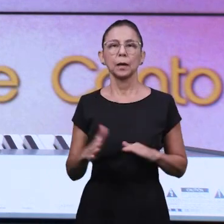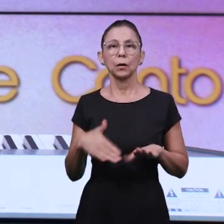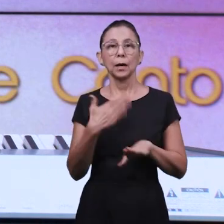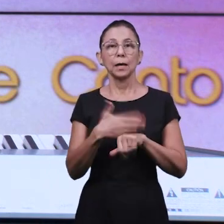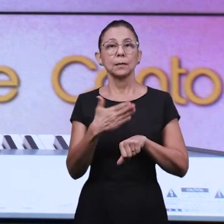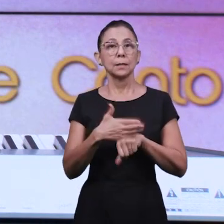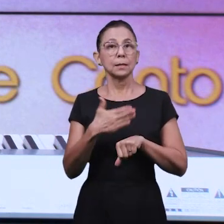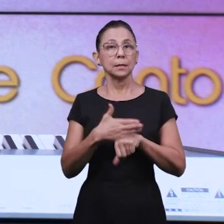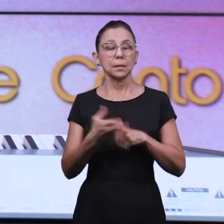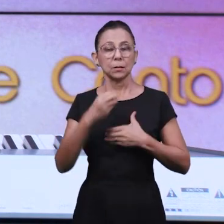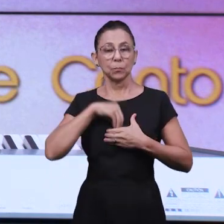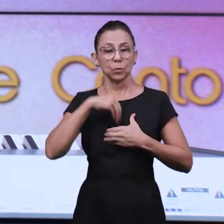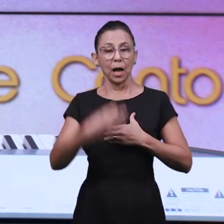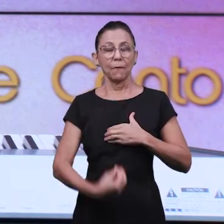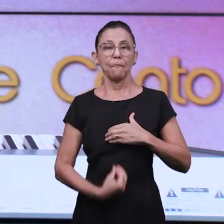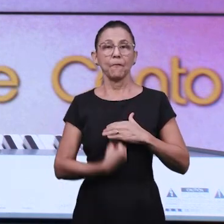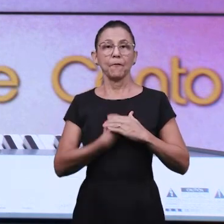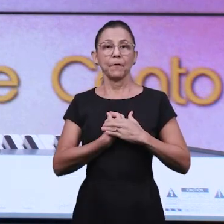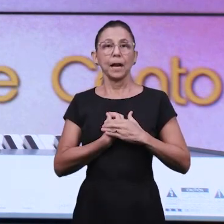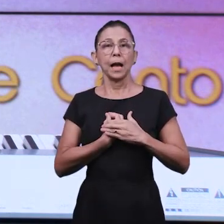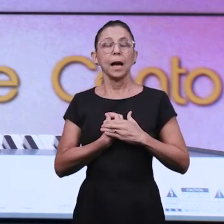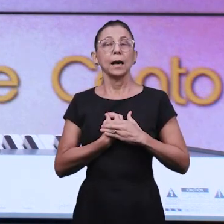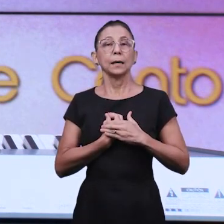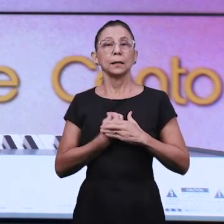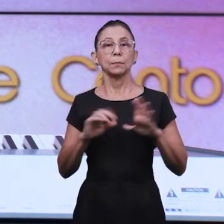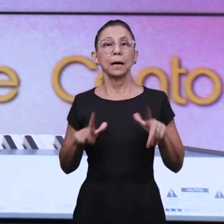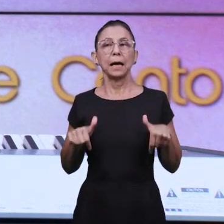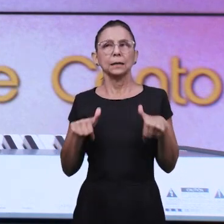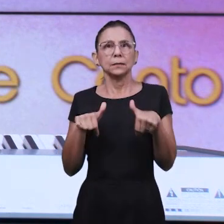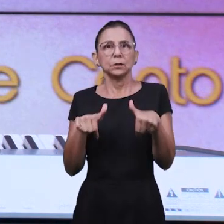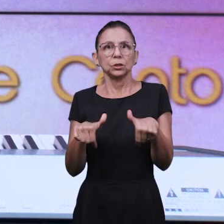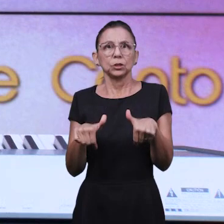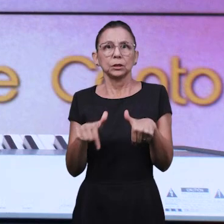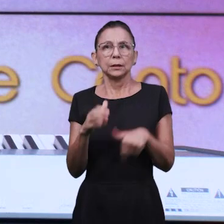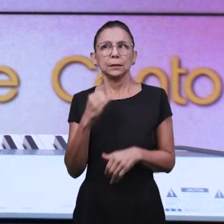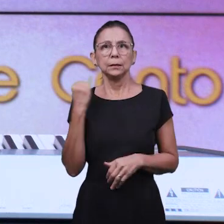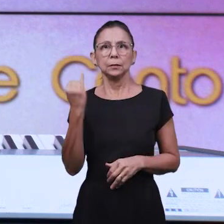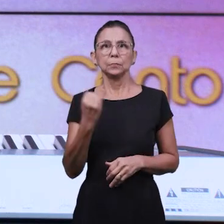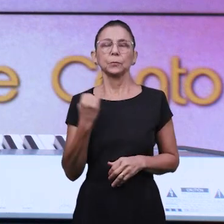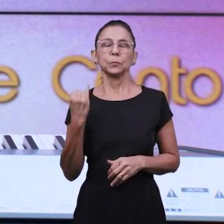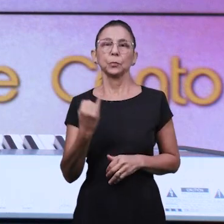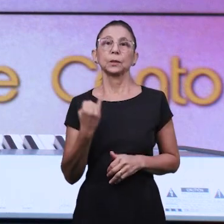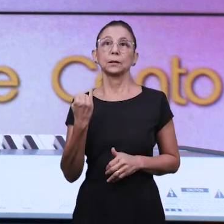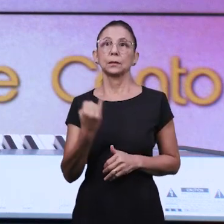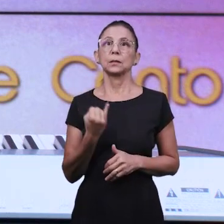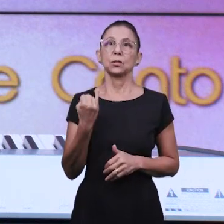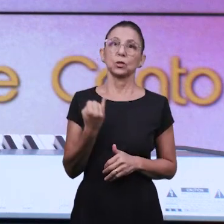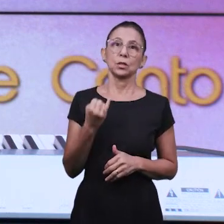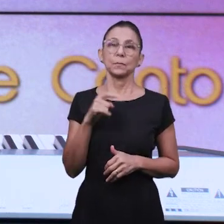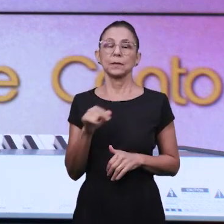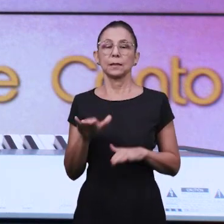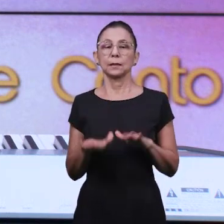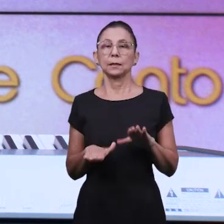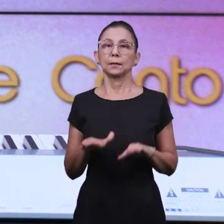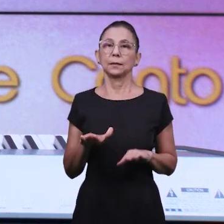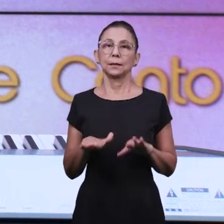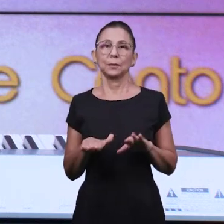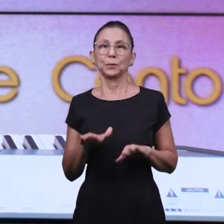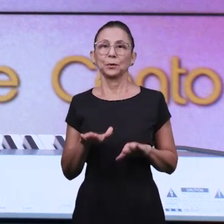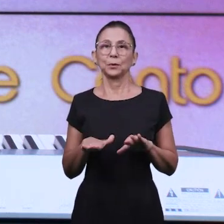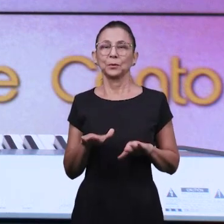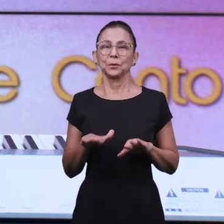nosso diafragma, que é um órgão importantíssimo que desenvolve equilíbrio, que